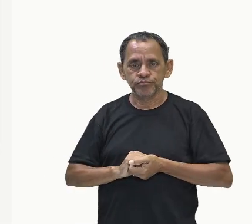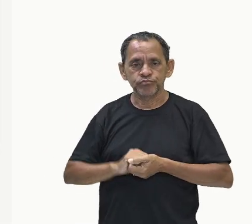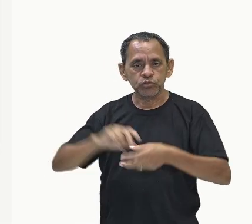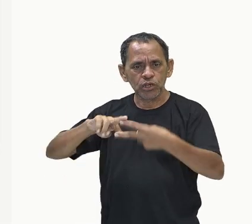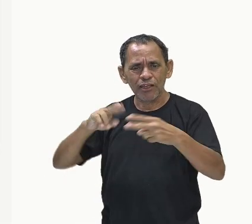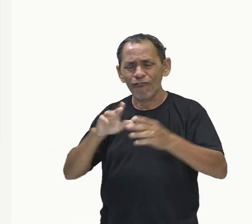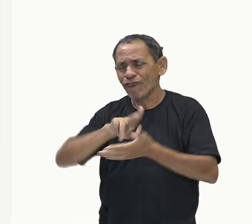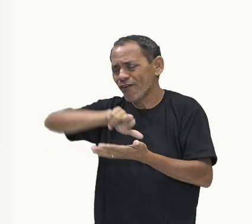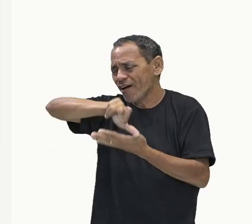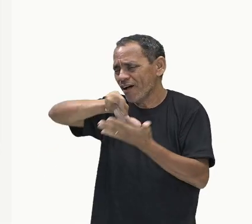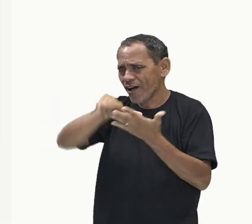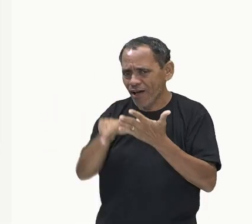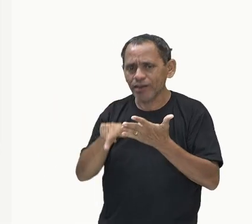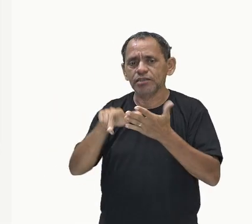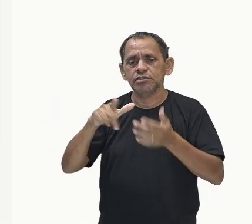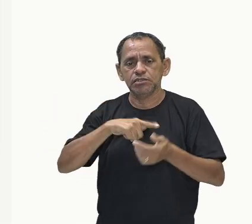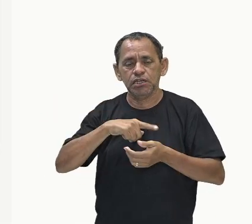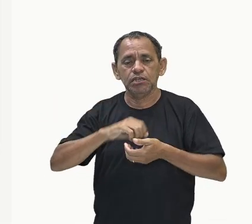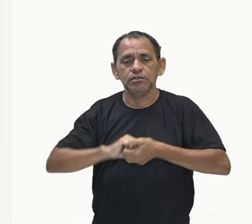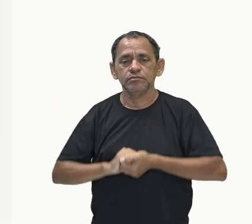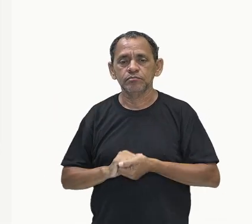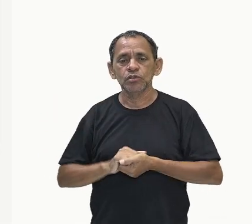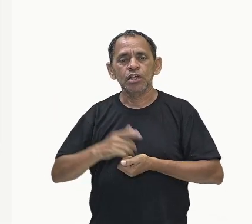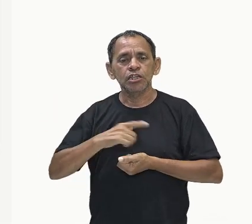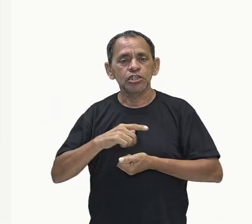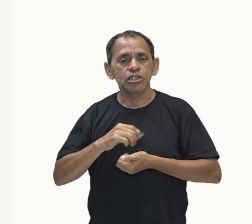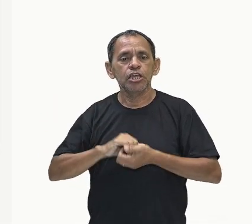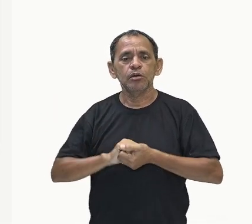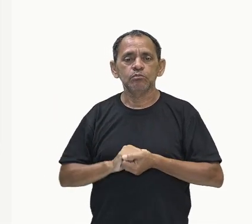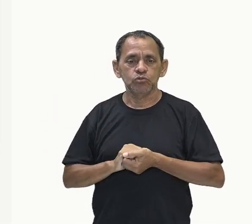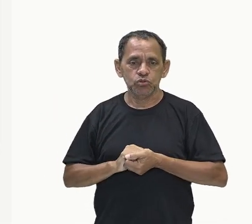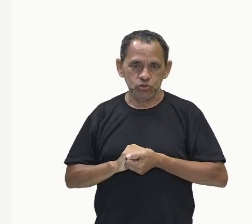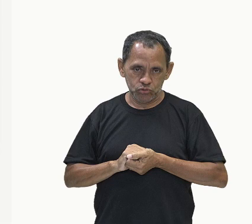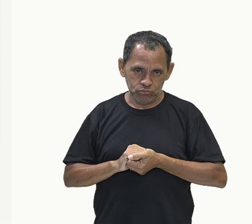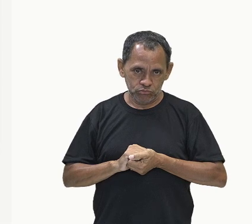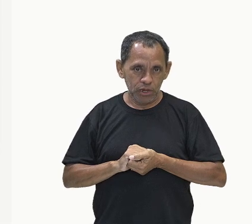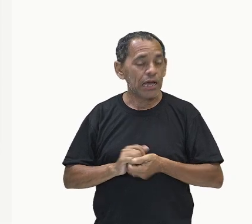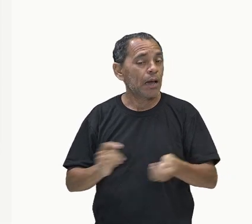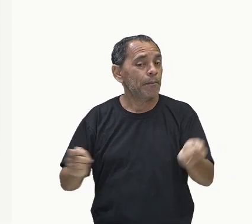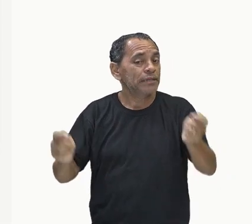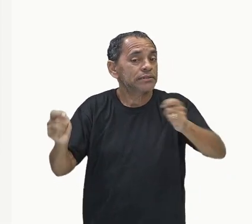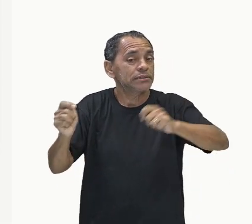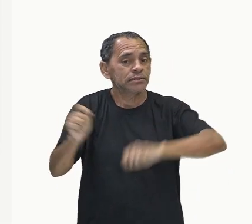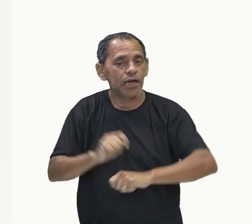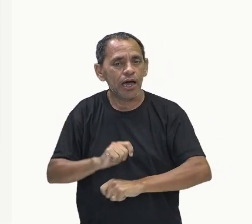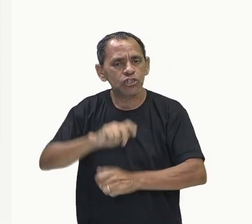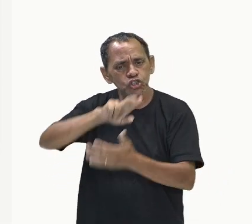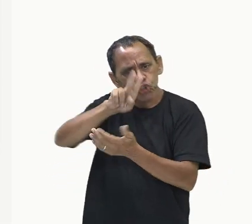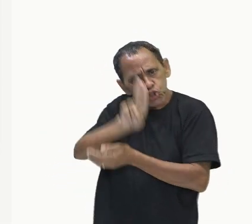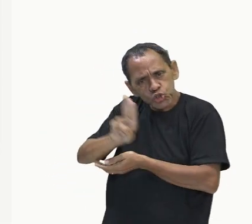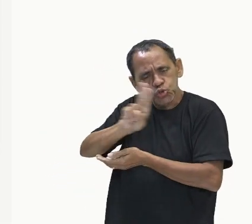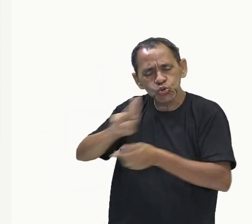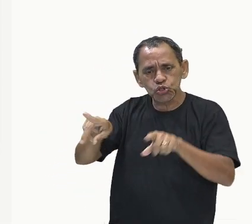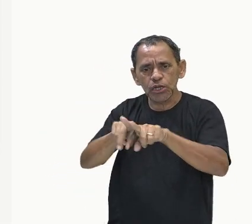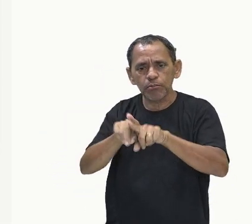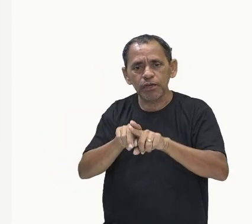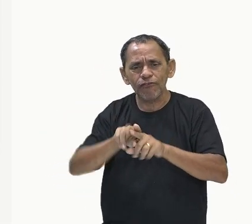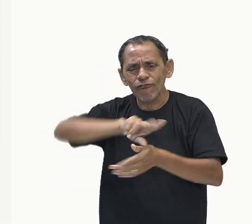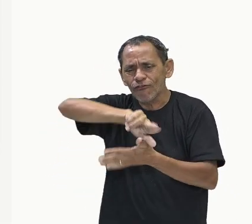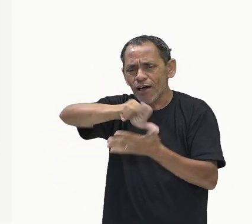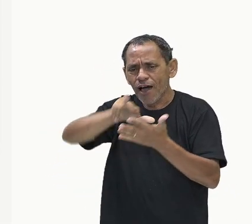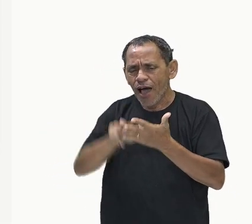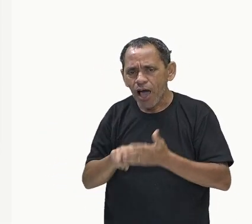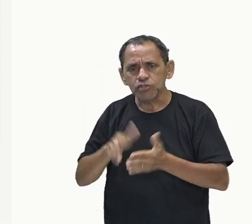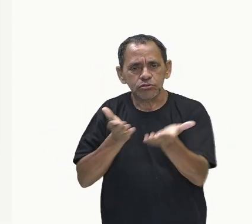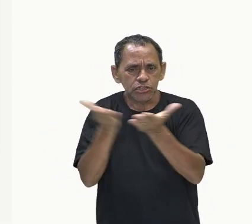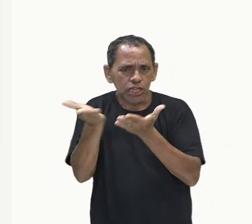inúmeras. Nós temos aí uma potência muito grande de aplicação para isso. A terapia gênica ainda